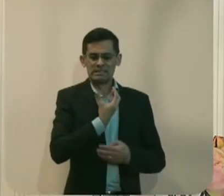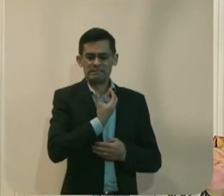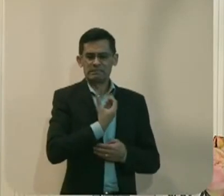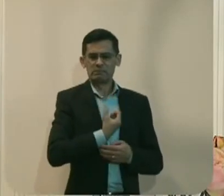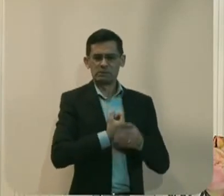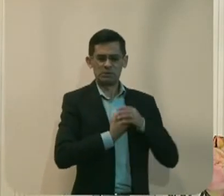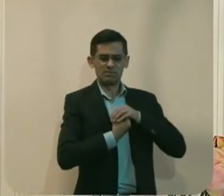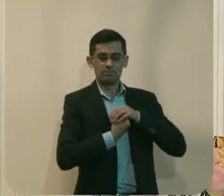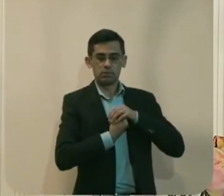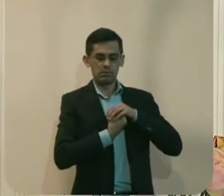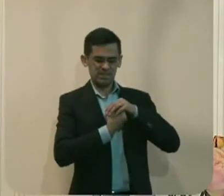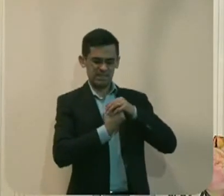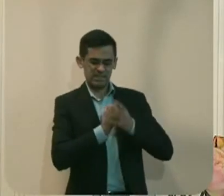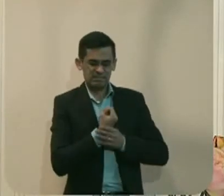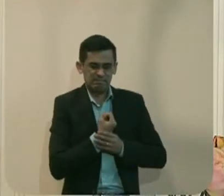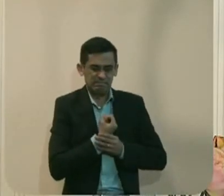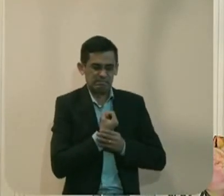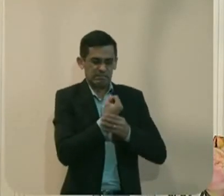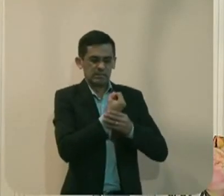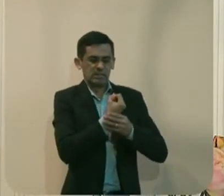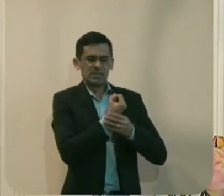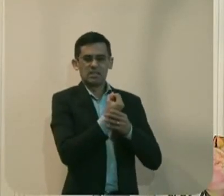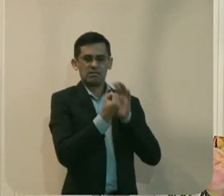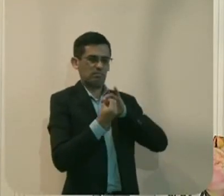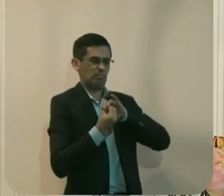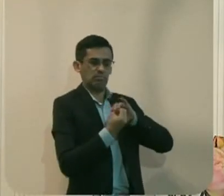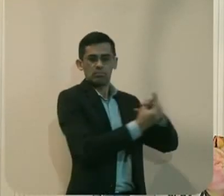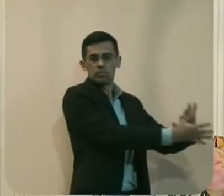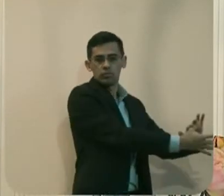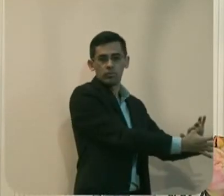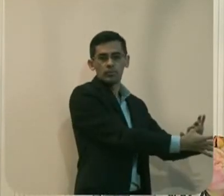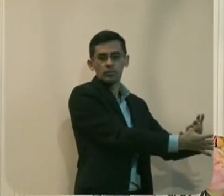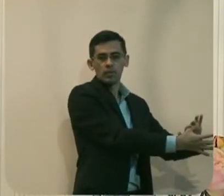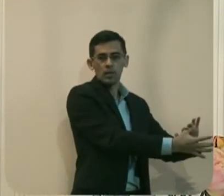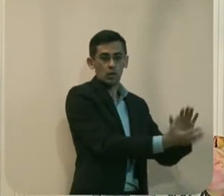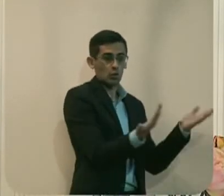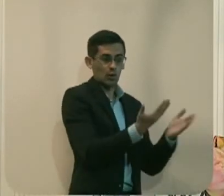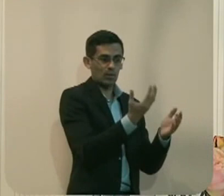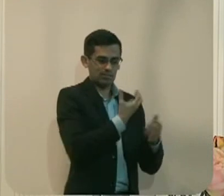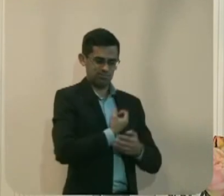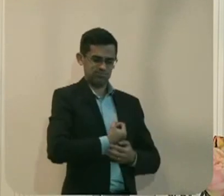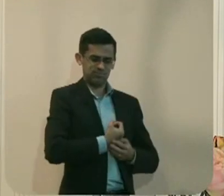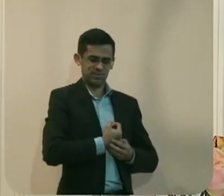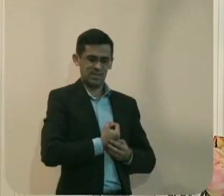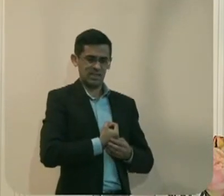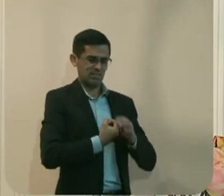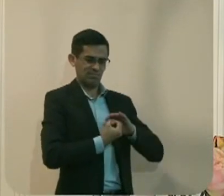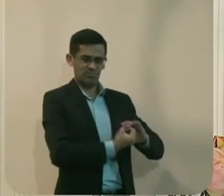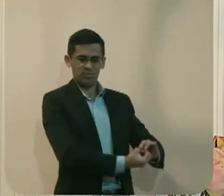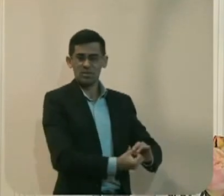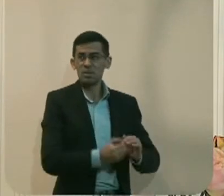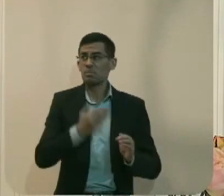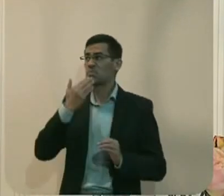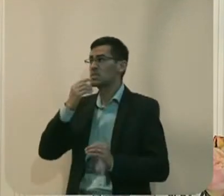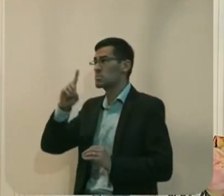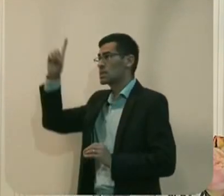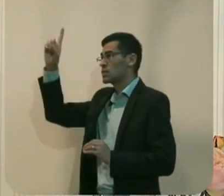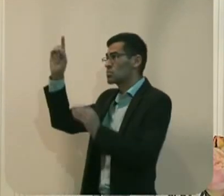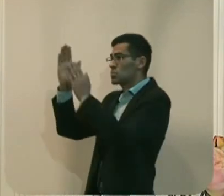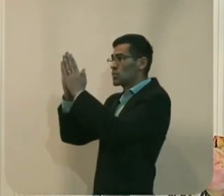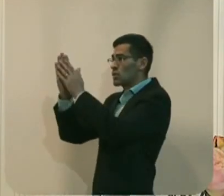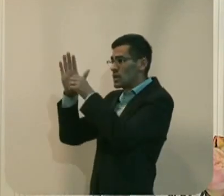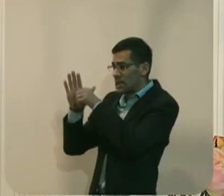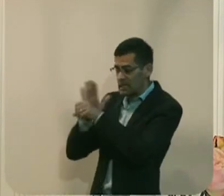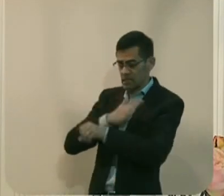está envenenando o seu coração e colocar aos pés de Jesus e pedir que no buraco que